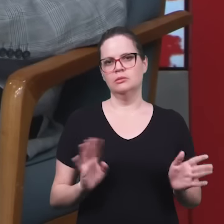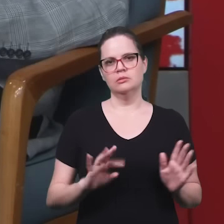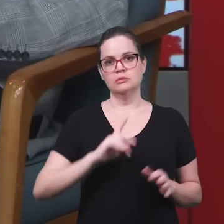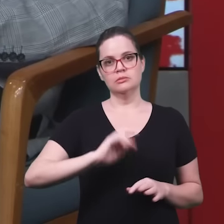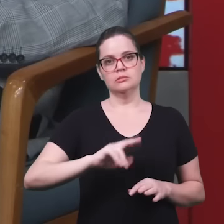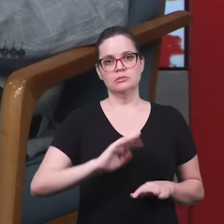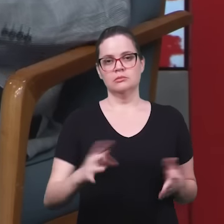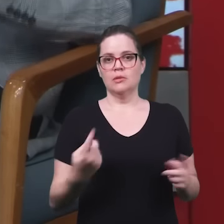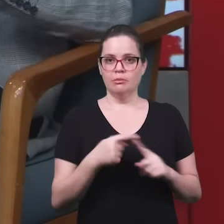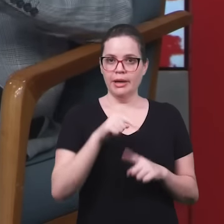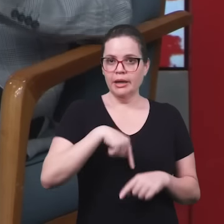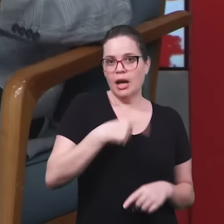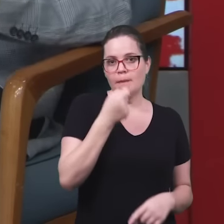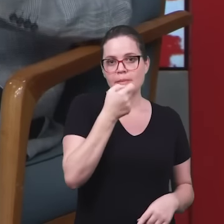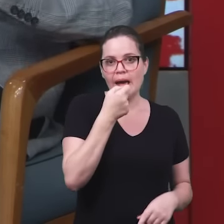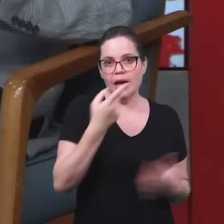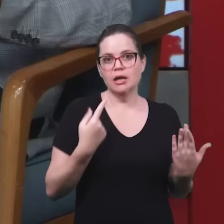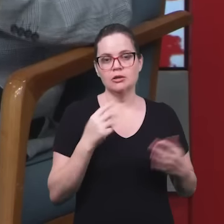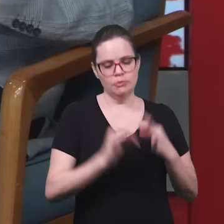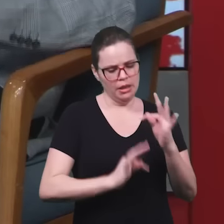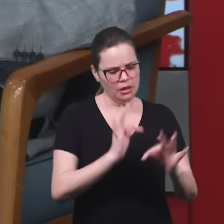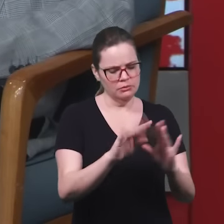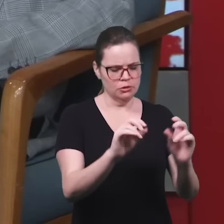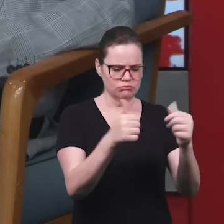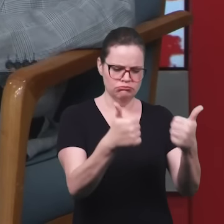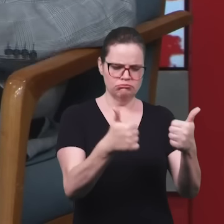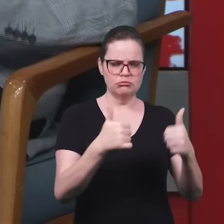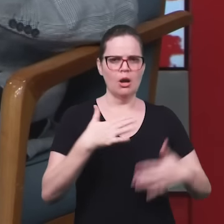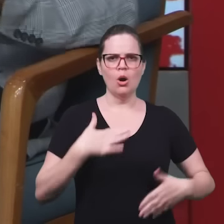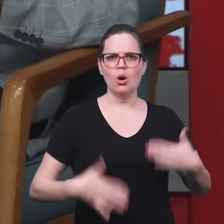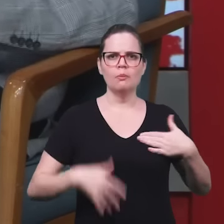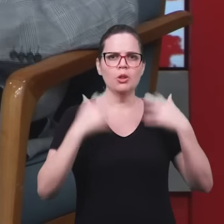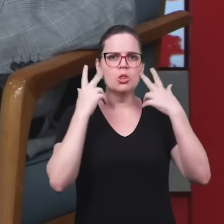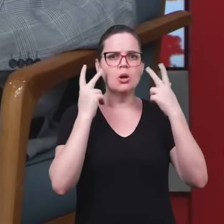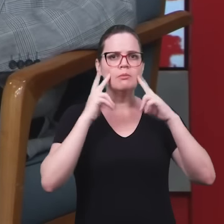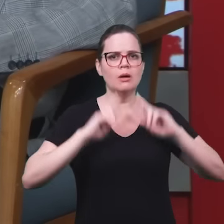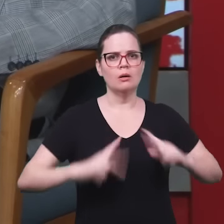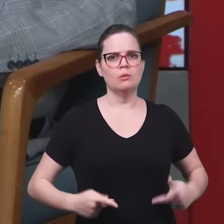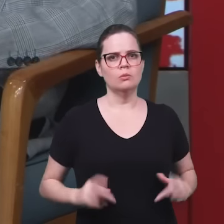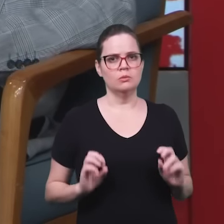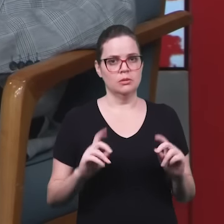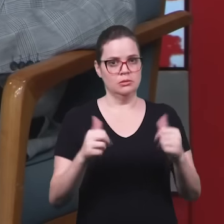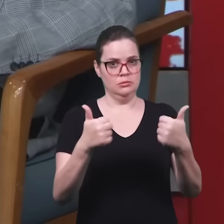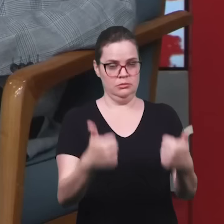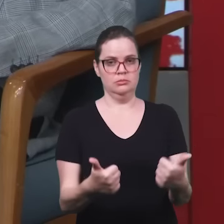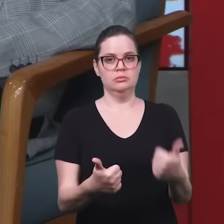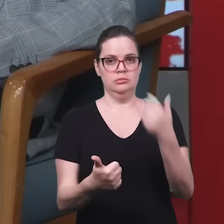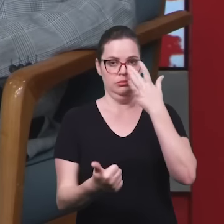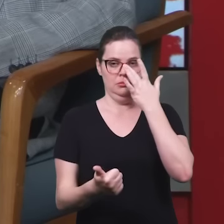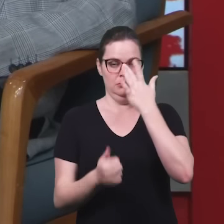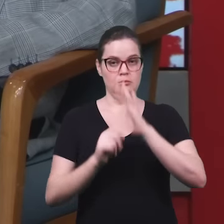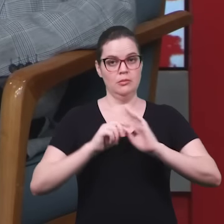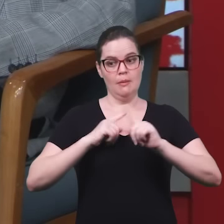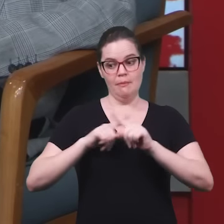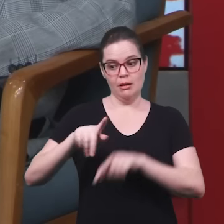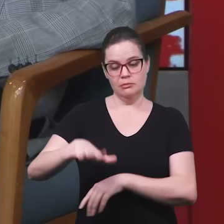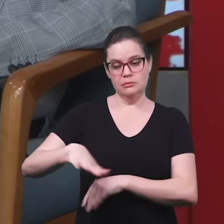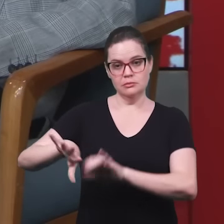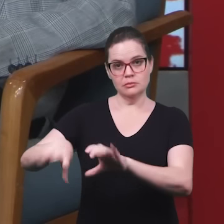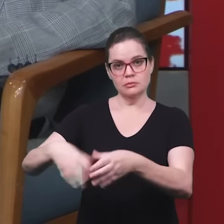usar um tipo de medicamento, aquela coisa toda, né? Usar o seu